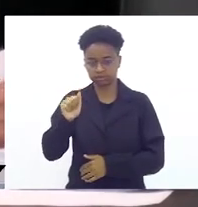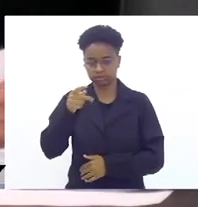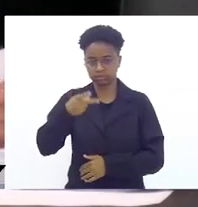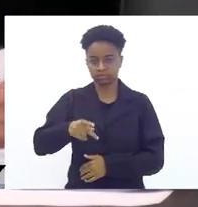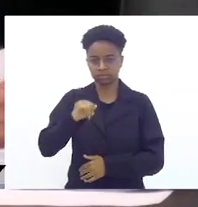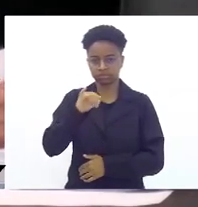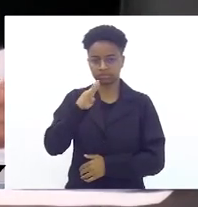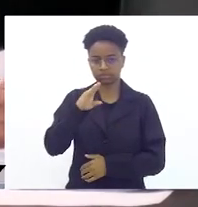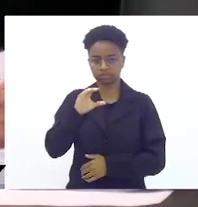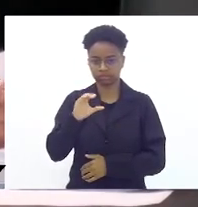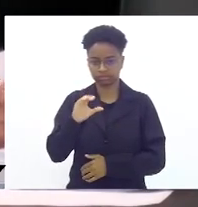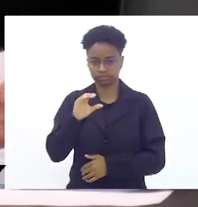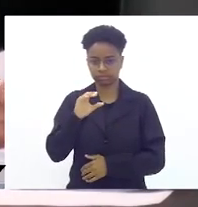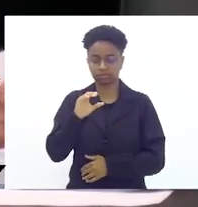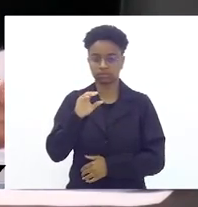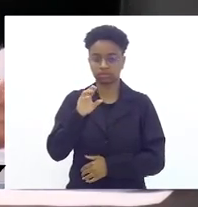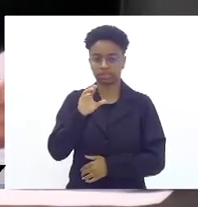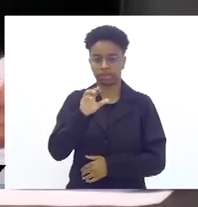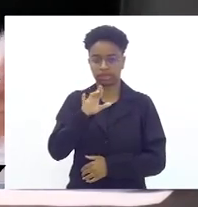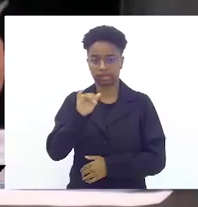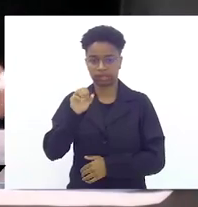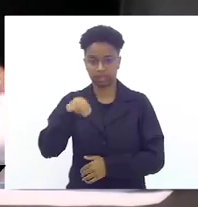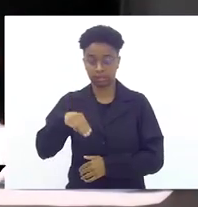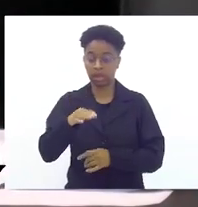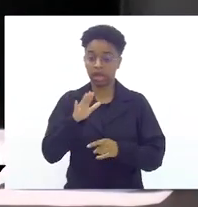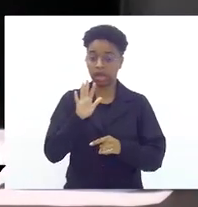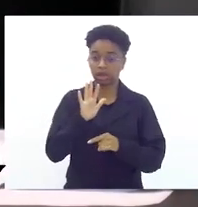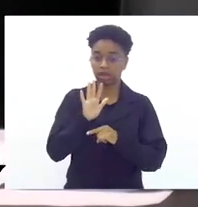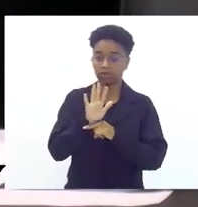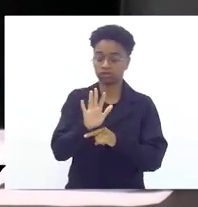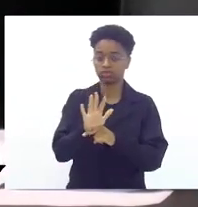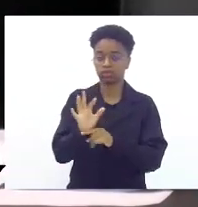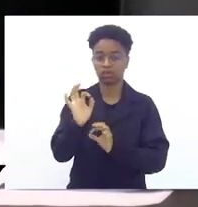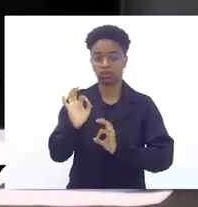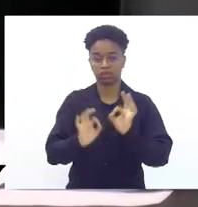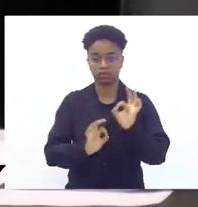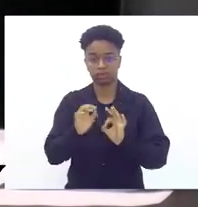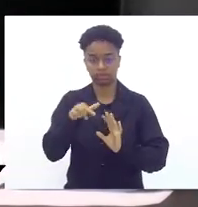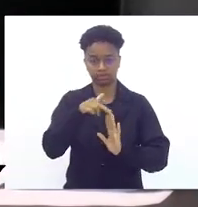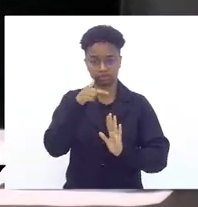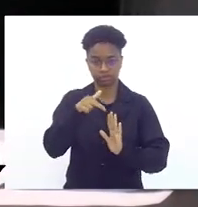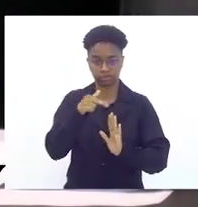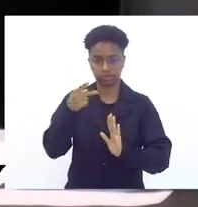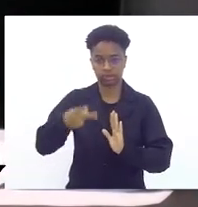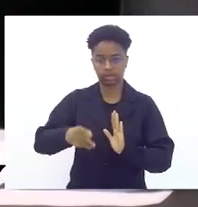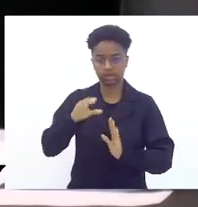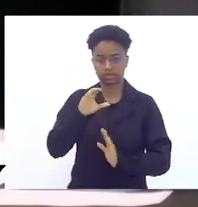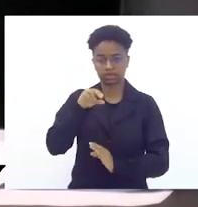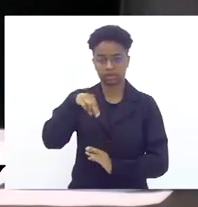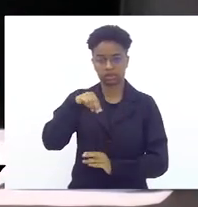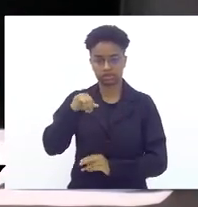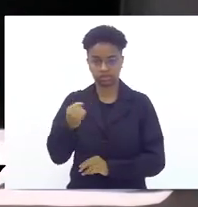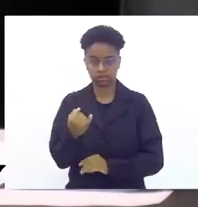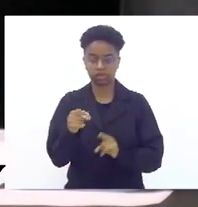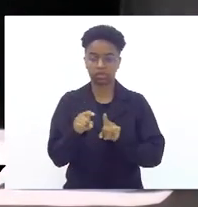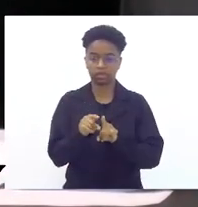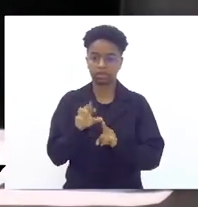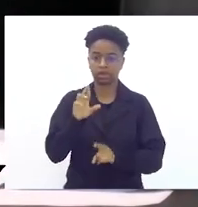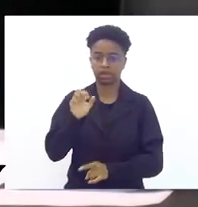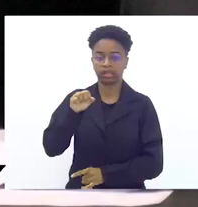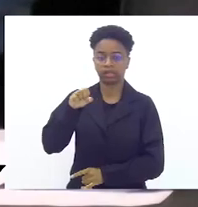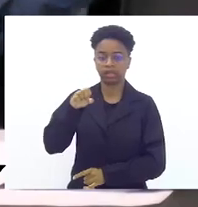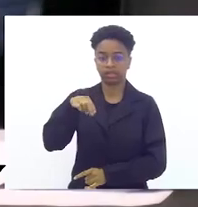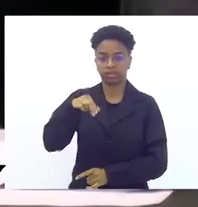ipclin né que ajudou a elaborar essa resolução da CNJ Renata Souza citou